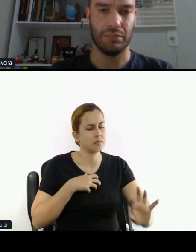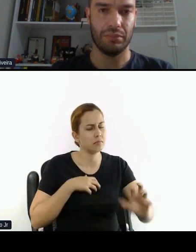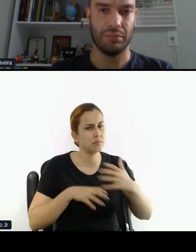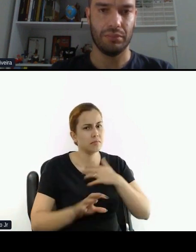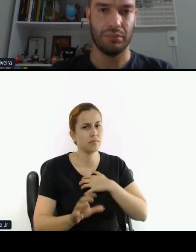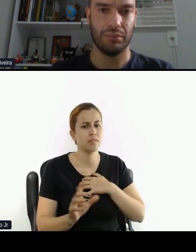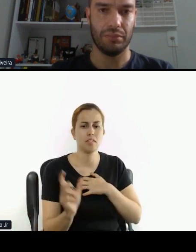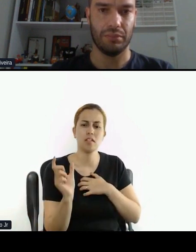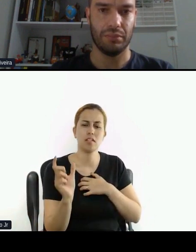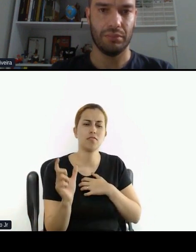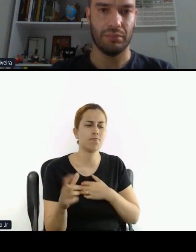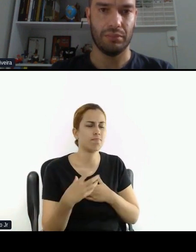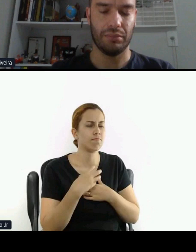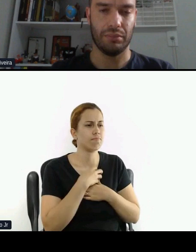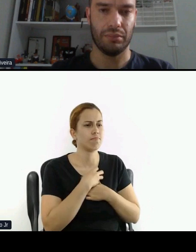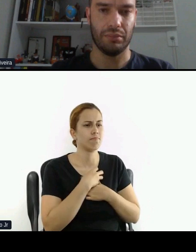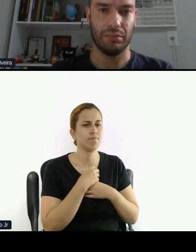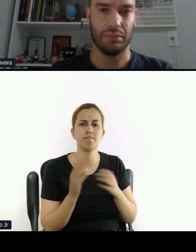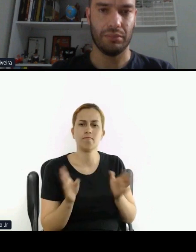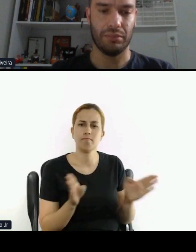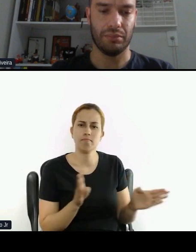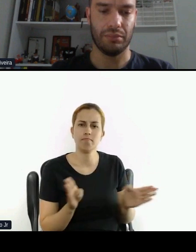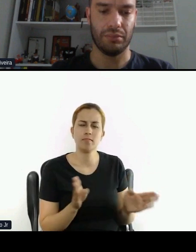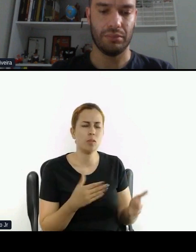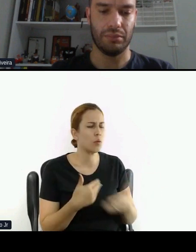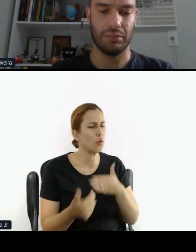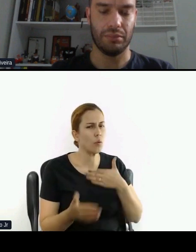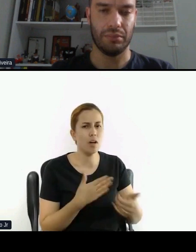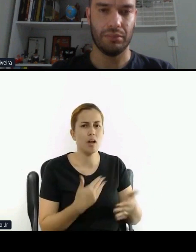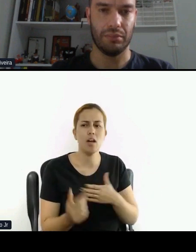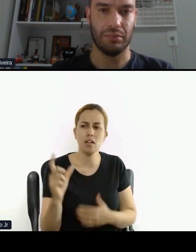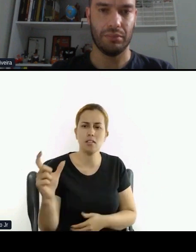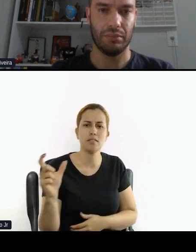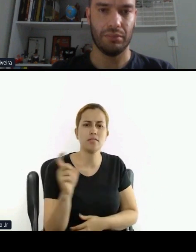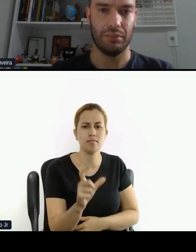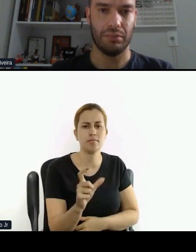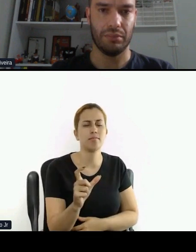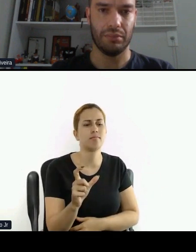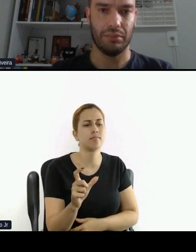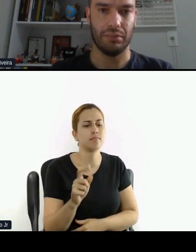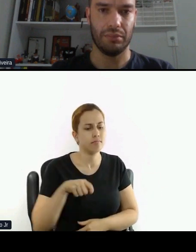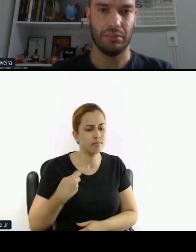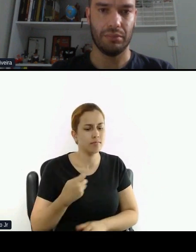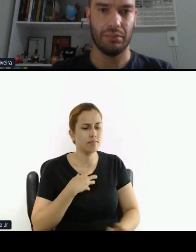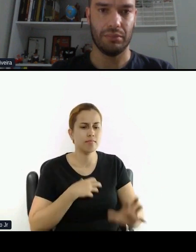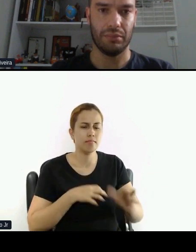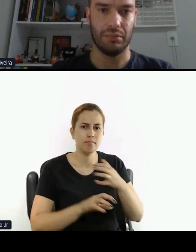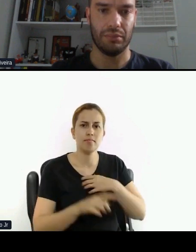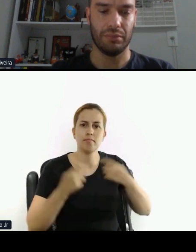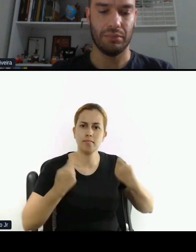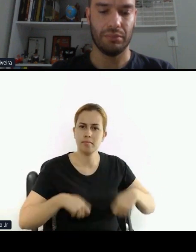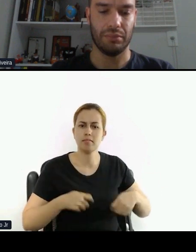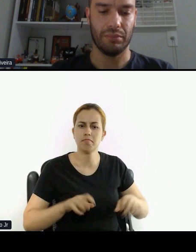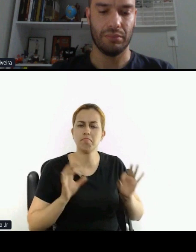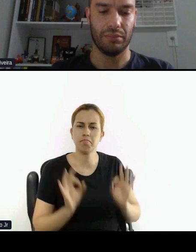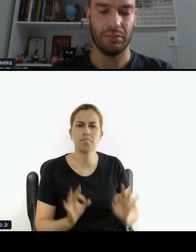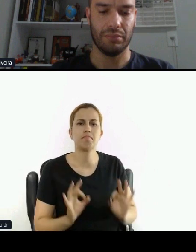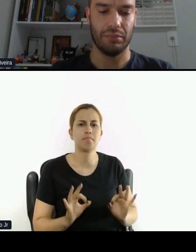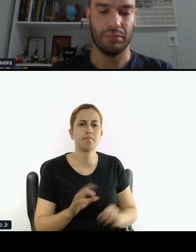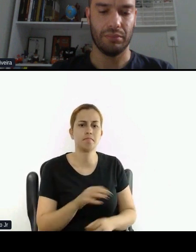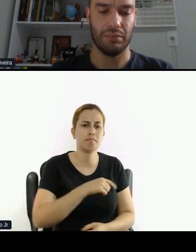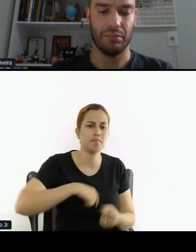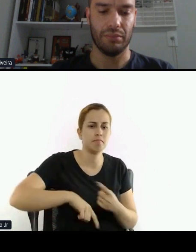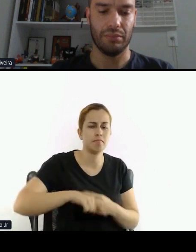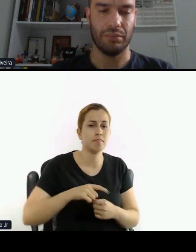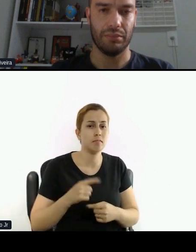sempre trago junto com acessibilidade. Se for dizer qualquer palavra que você pega, que você colhe, é empatia. Eu sempre trago isso. De fato, a gente, né, se colocar